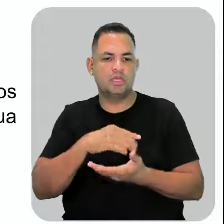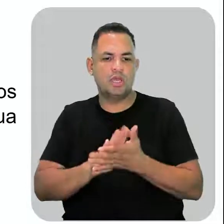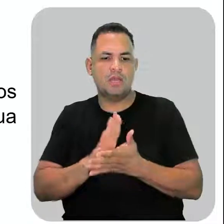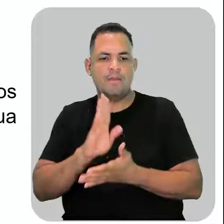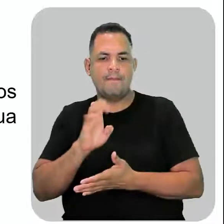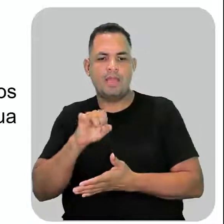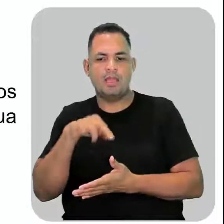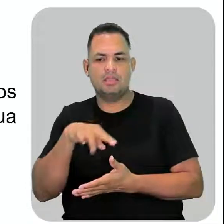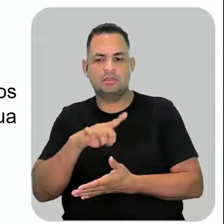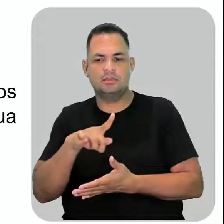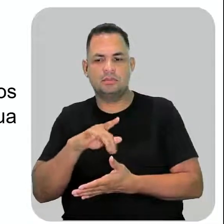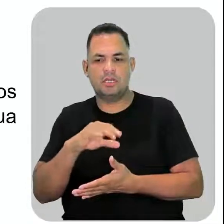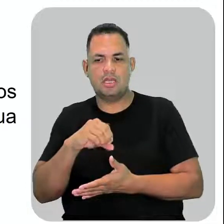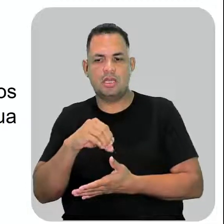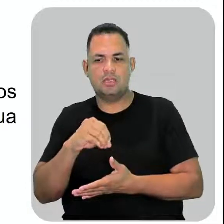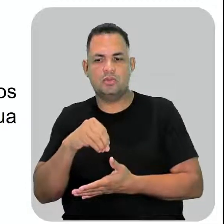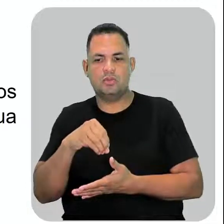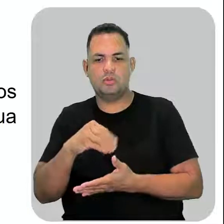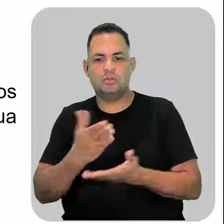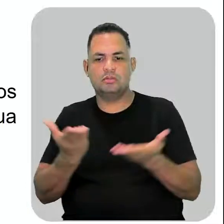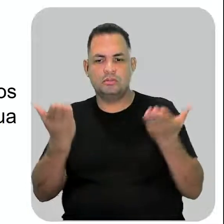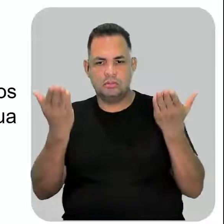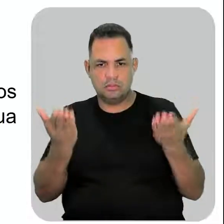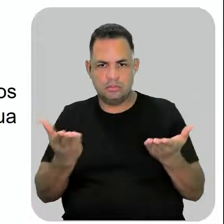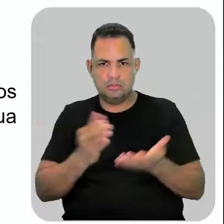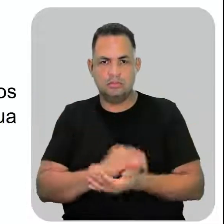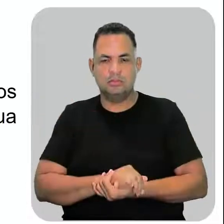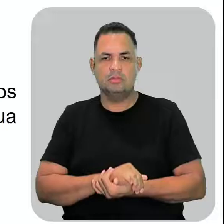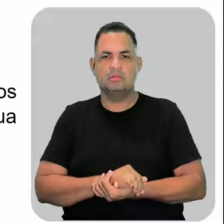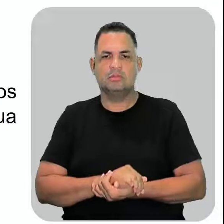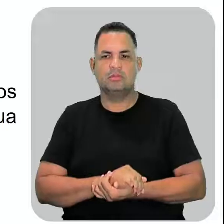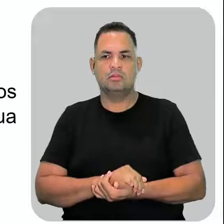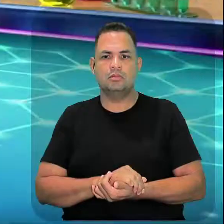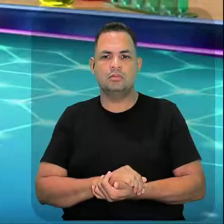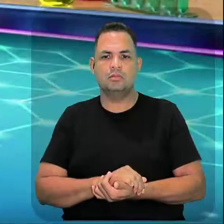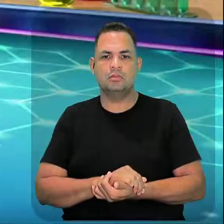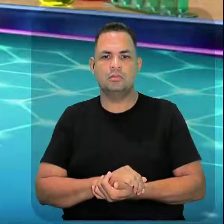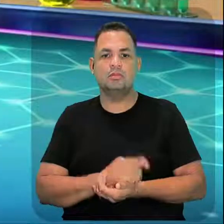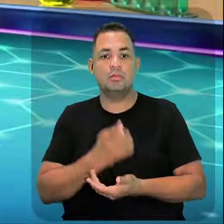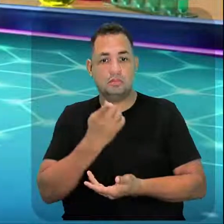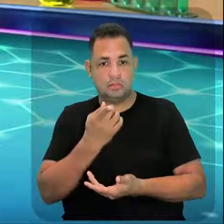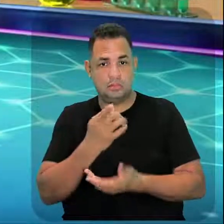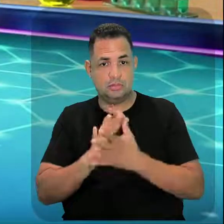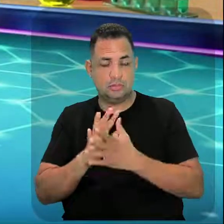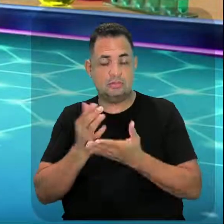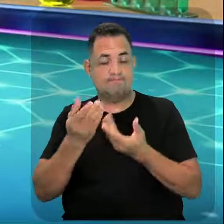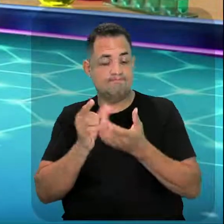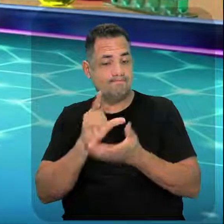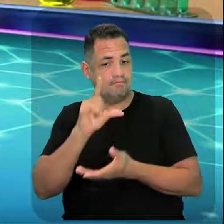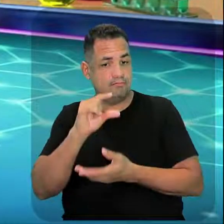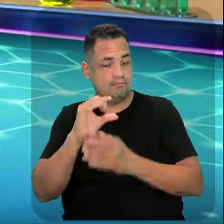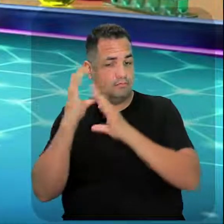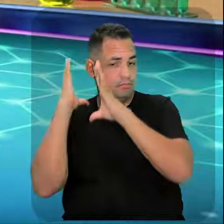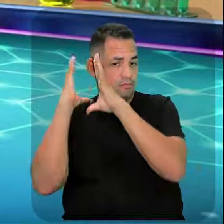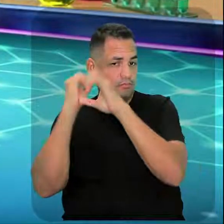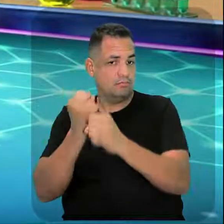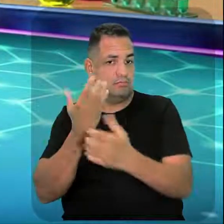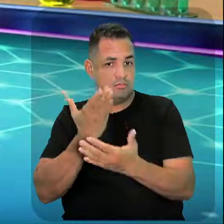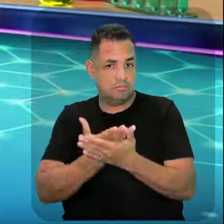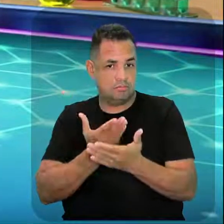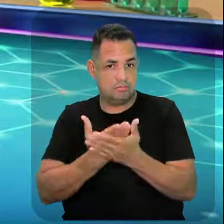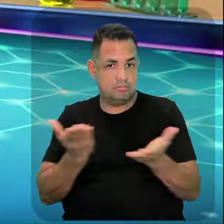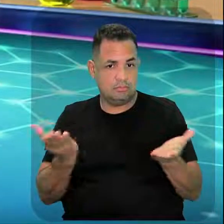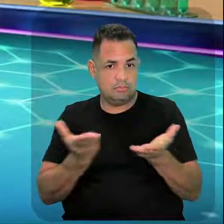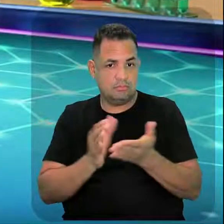ou anel aromático. Então é isso aí, pessoal. Essa foi a nossa pequena revisão da aula de